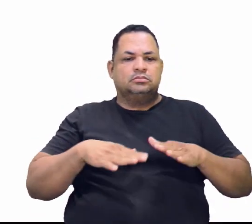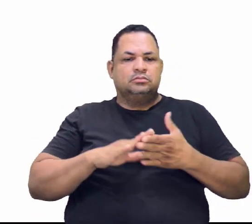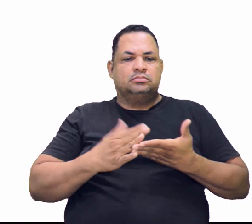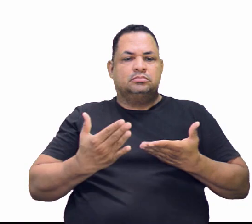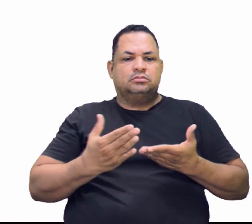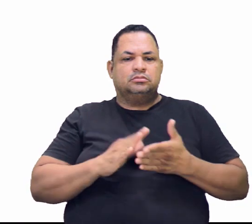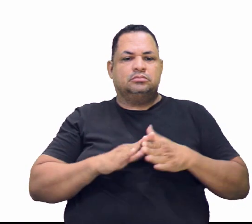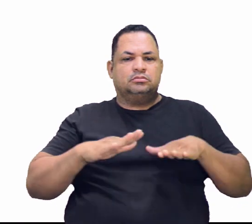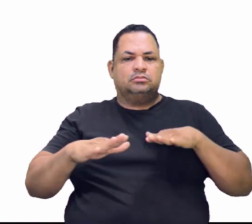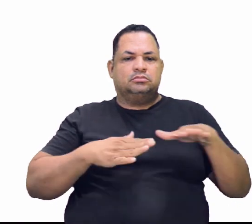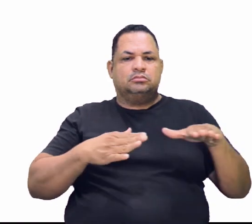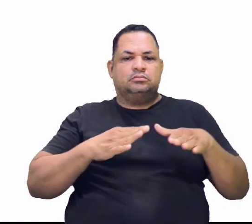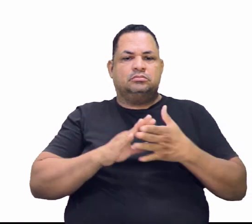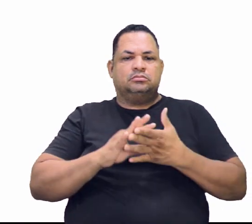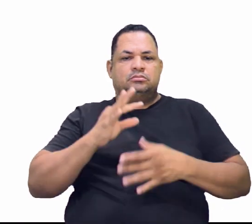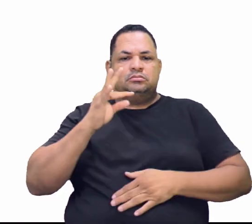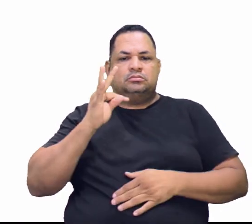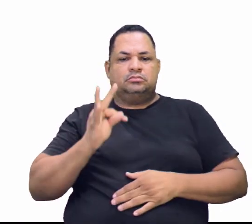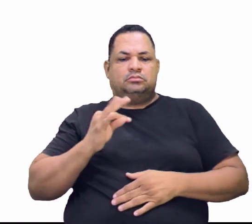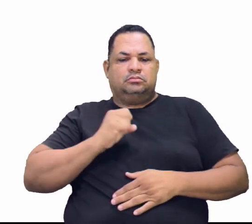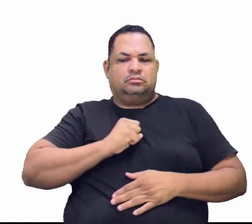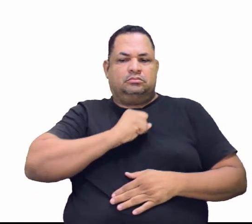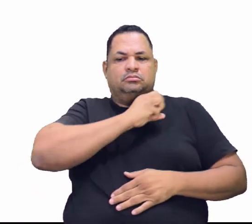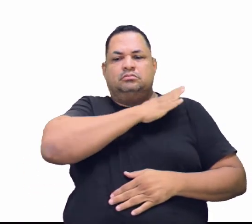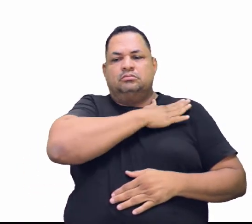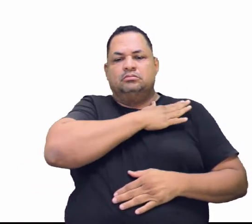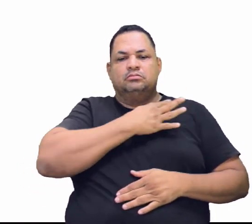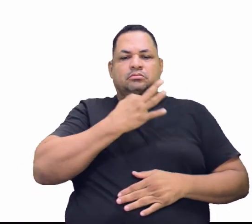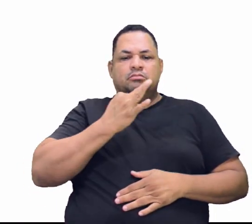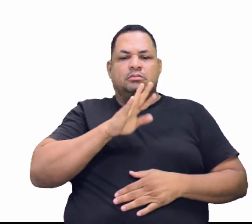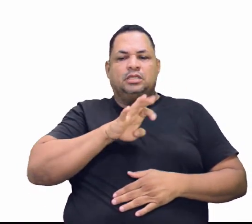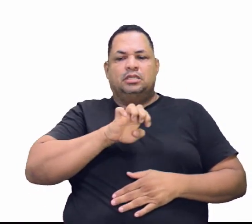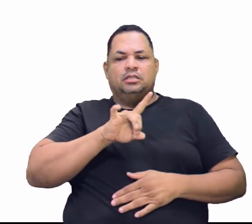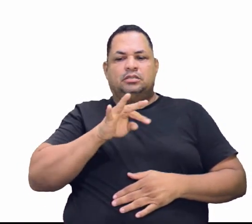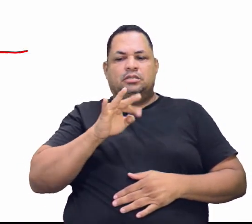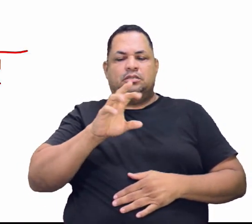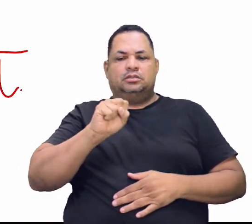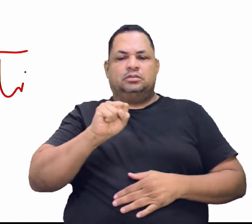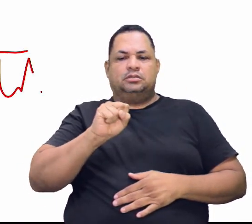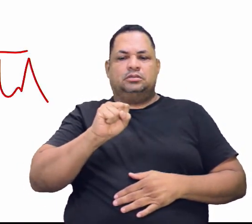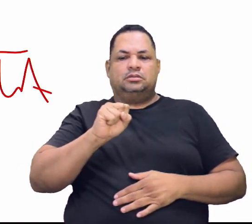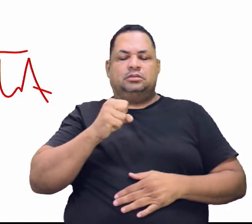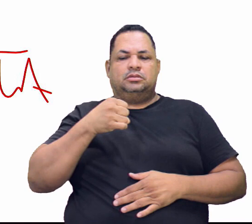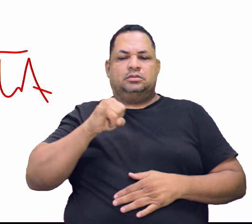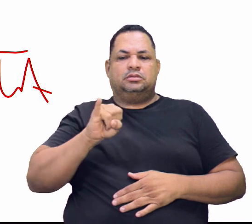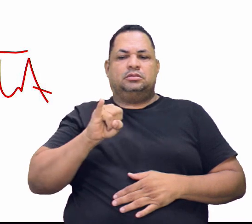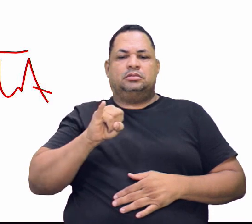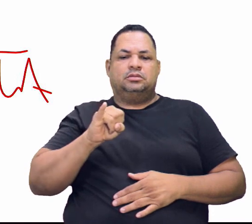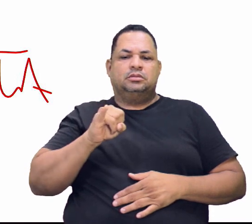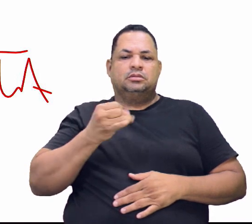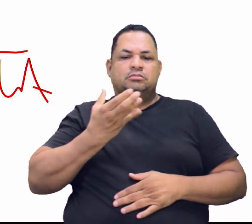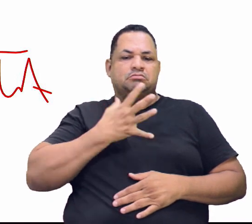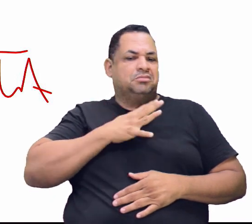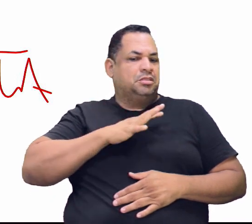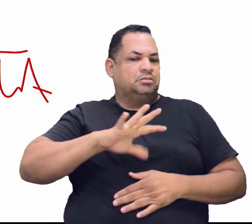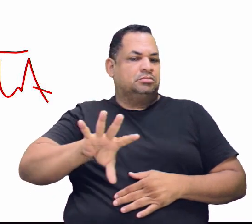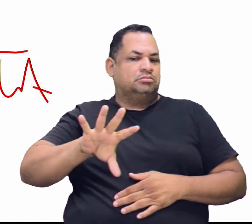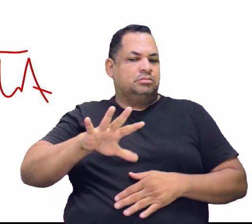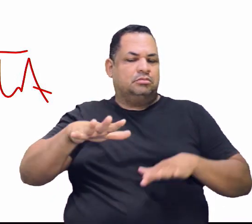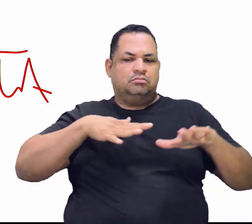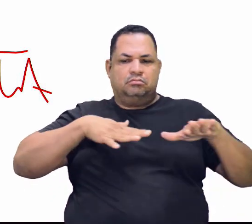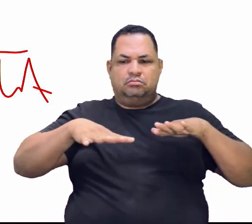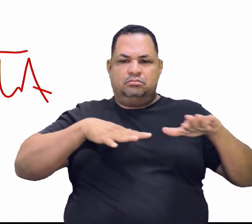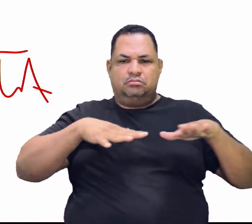era justamente o movimento tenentista. Tenentista. Então, se ele não participa